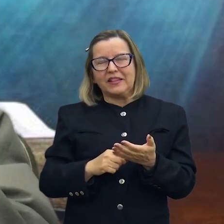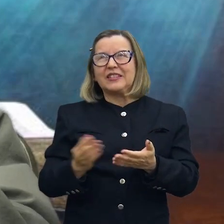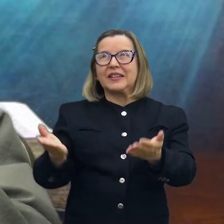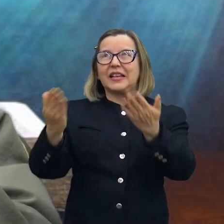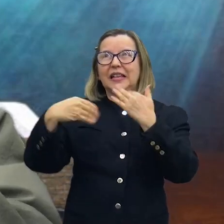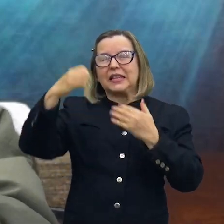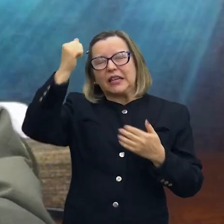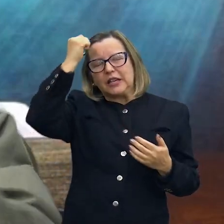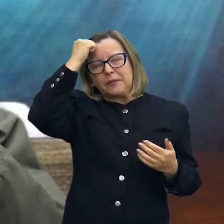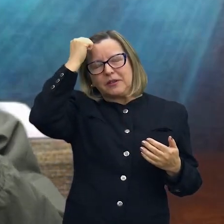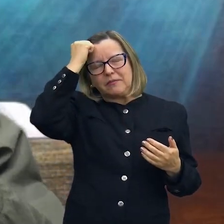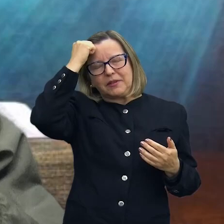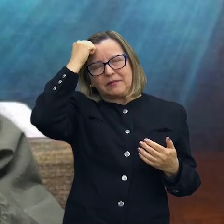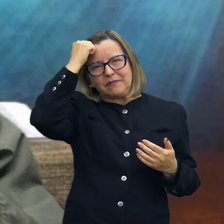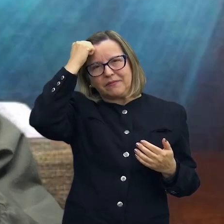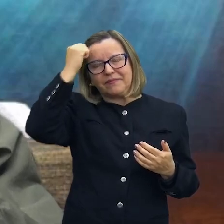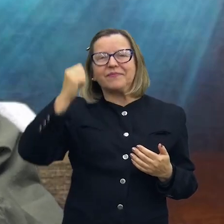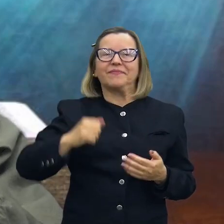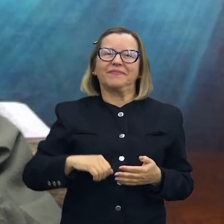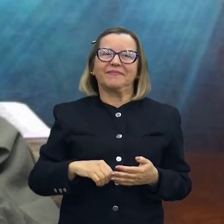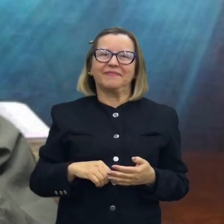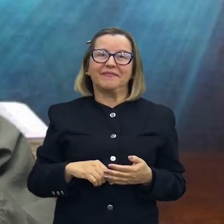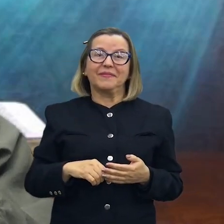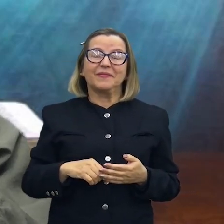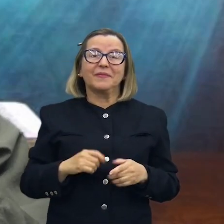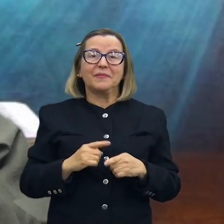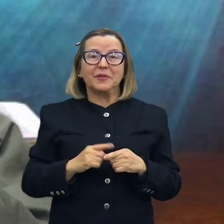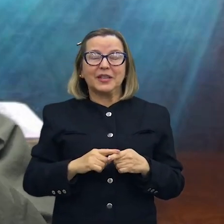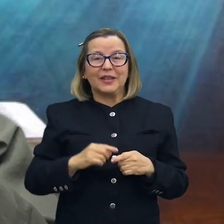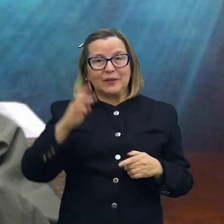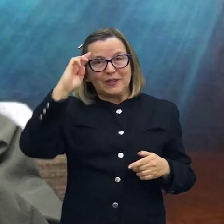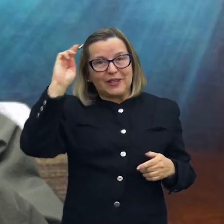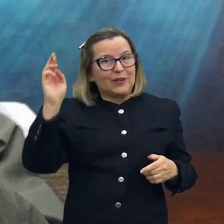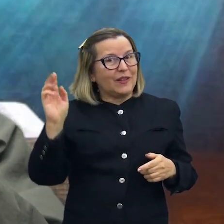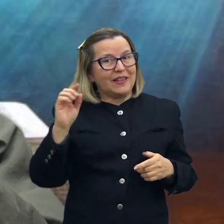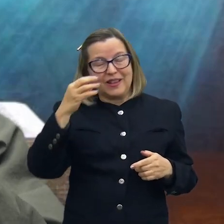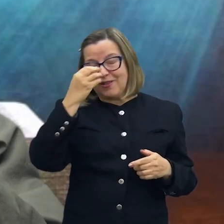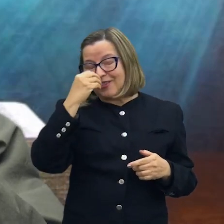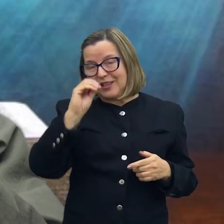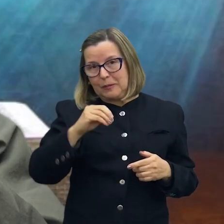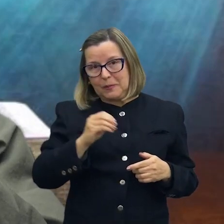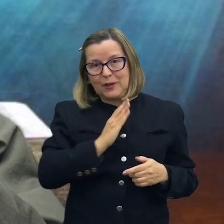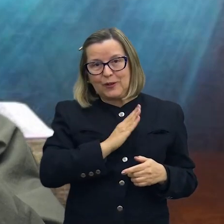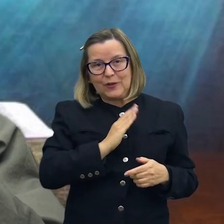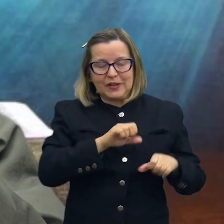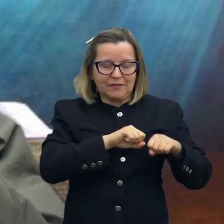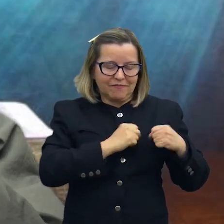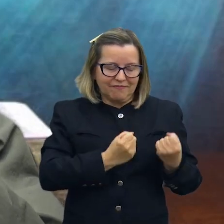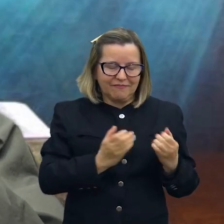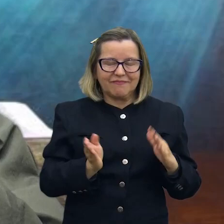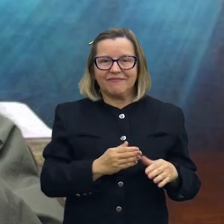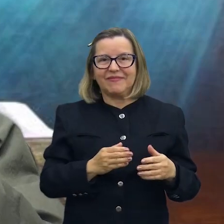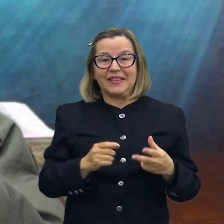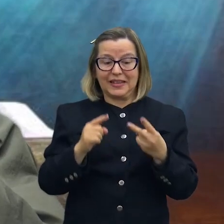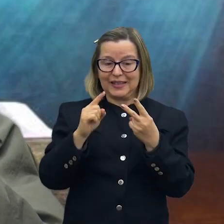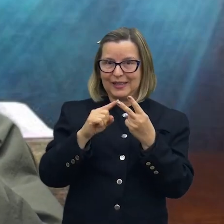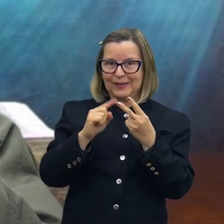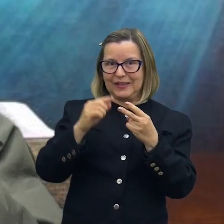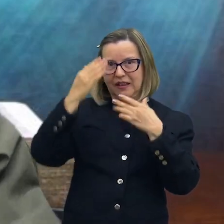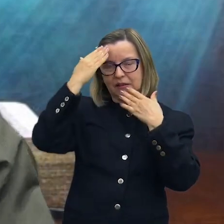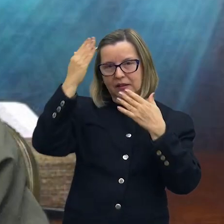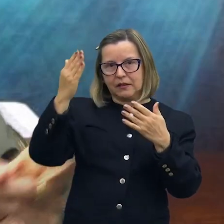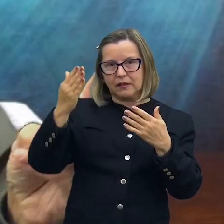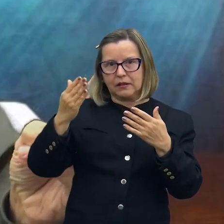Coração contrito não é rejeitado, diz o texto, não é? Porque nós somos amados, queridos. Segunda coisa,